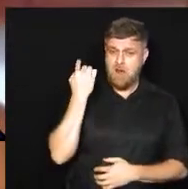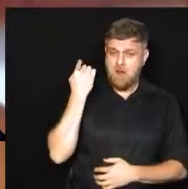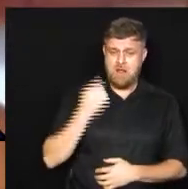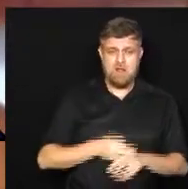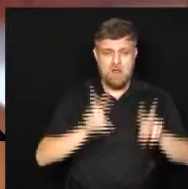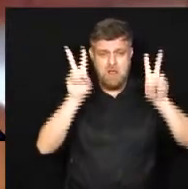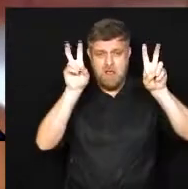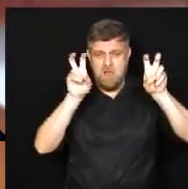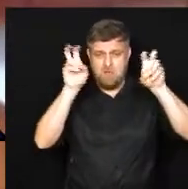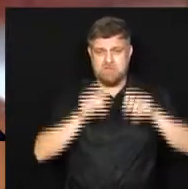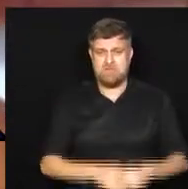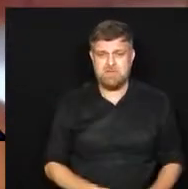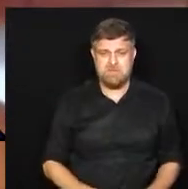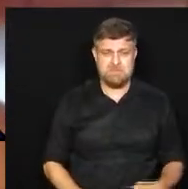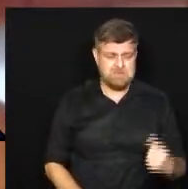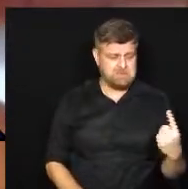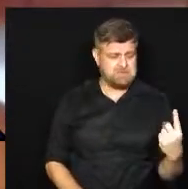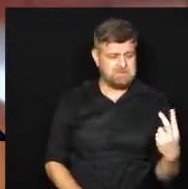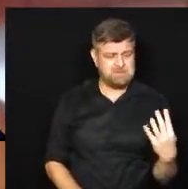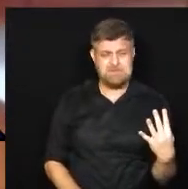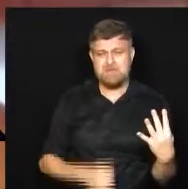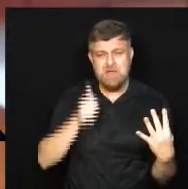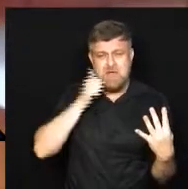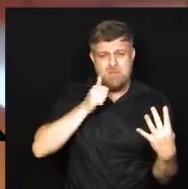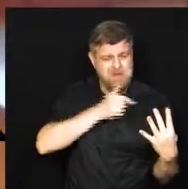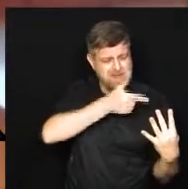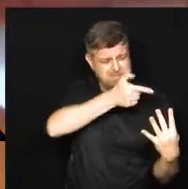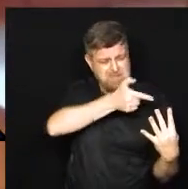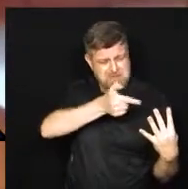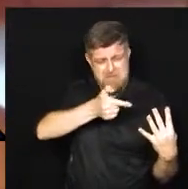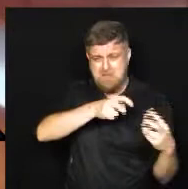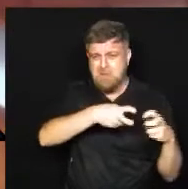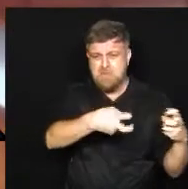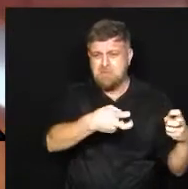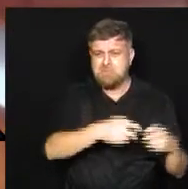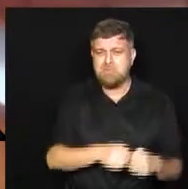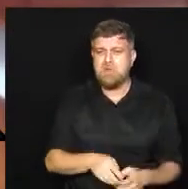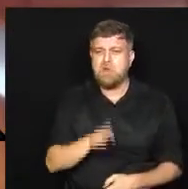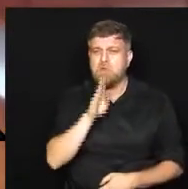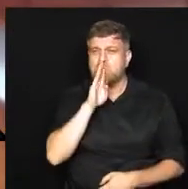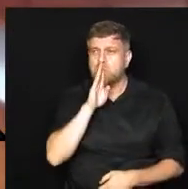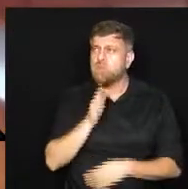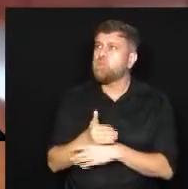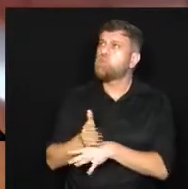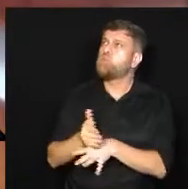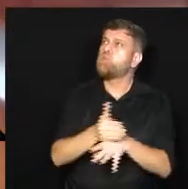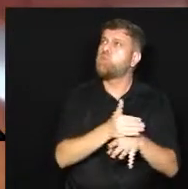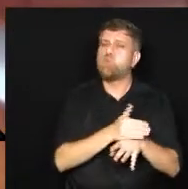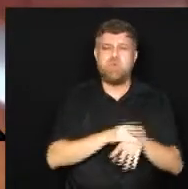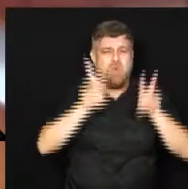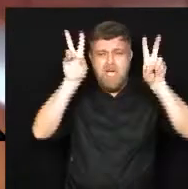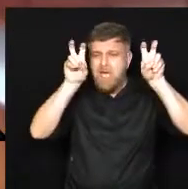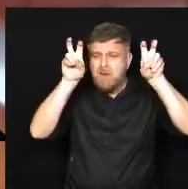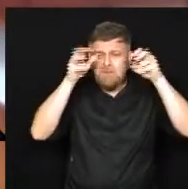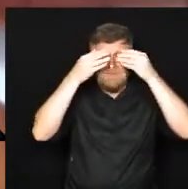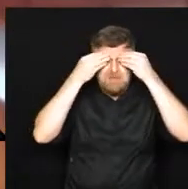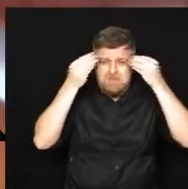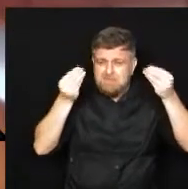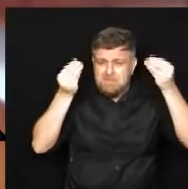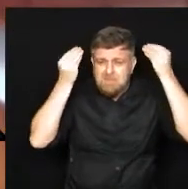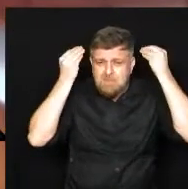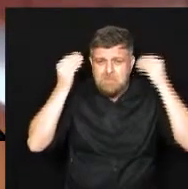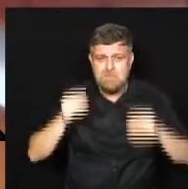do feminicídio não era um tema disseminado na cidade, né? Na verdade, o feminicídio, que é